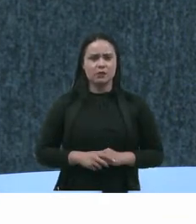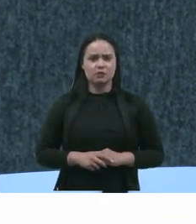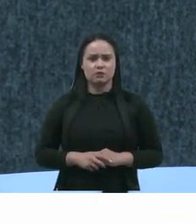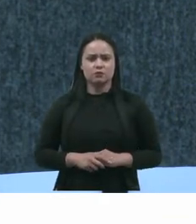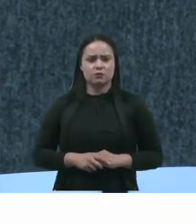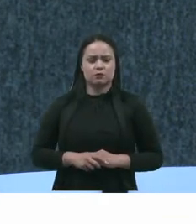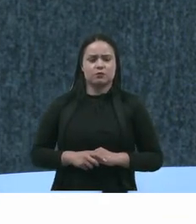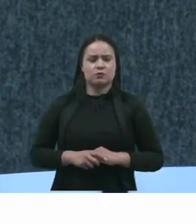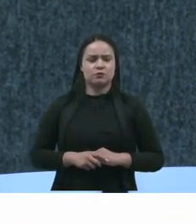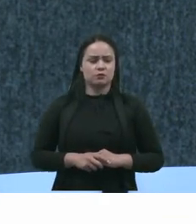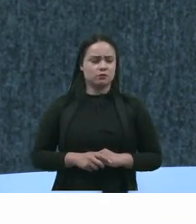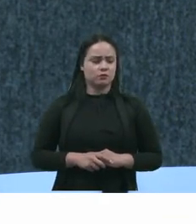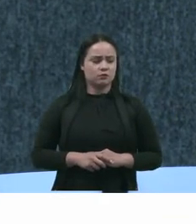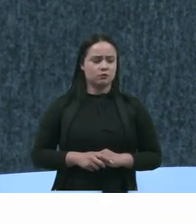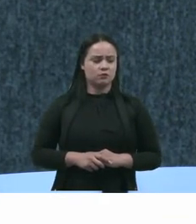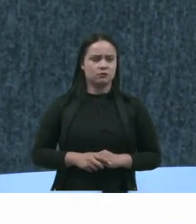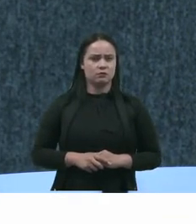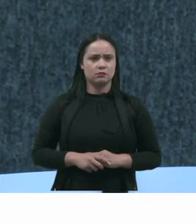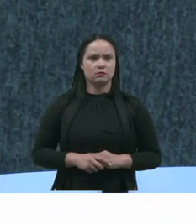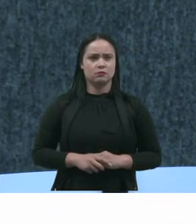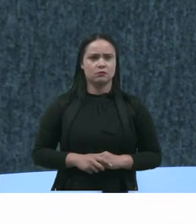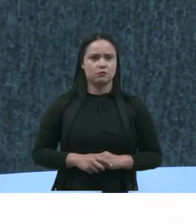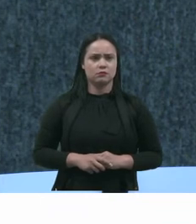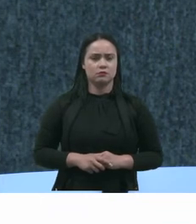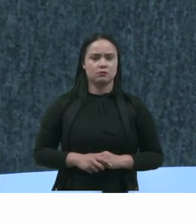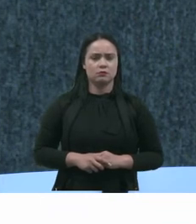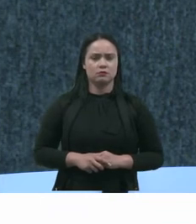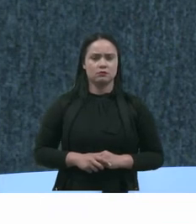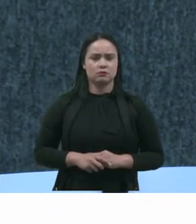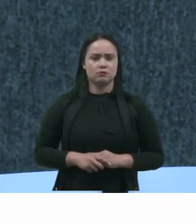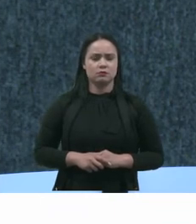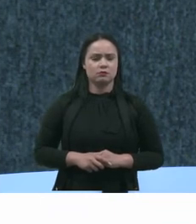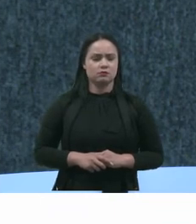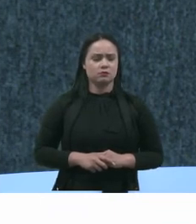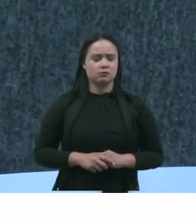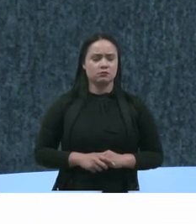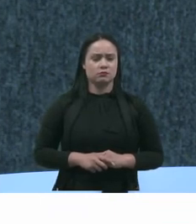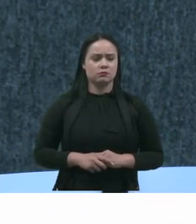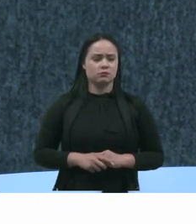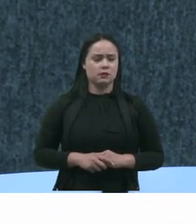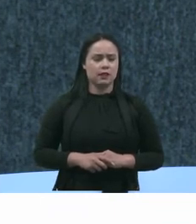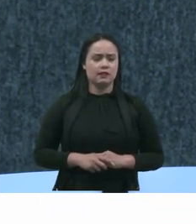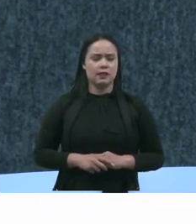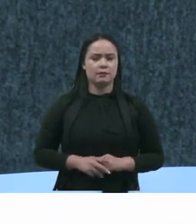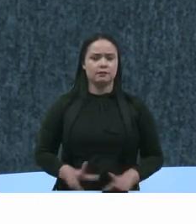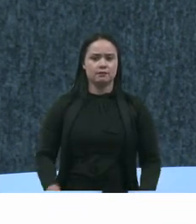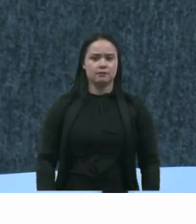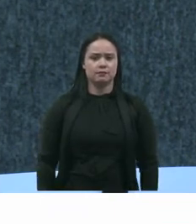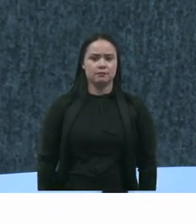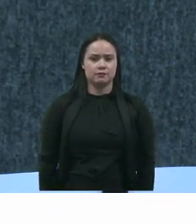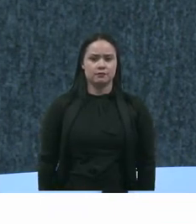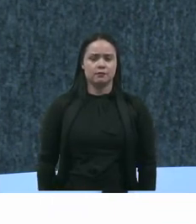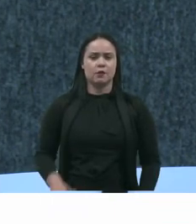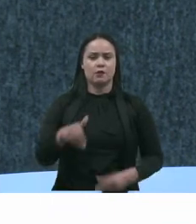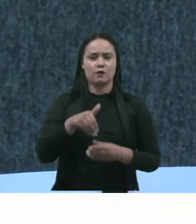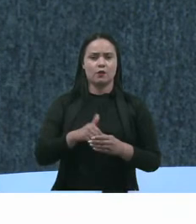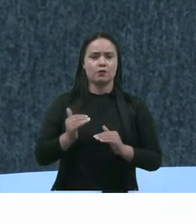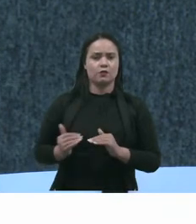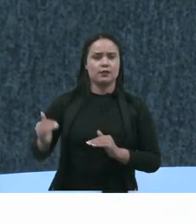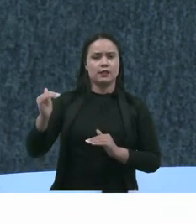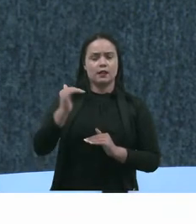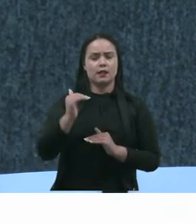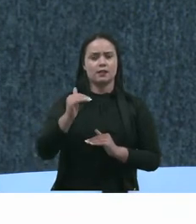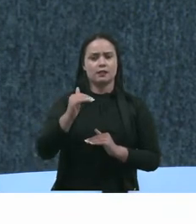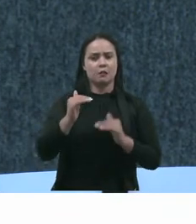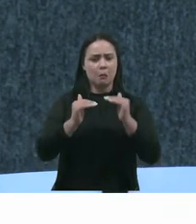registrada, conselheiro Mário Maia, né, para todos que ouviram e para os anais, naturalmente, o voto de Vossa Excelência